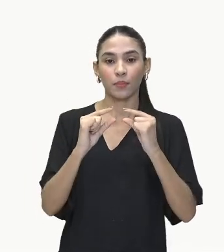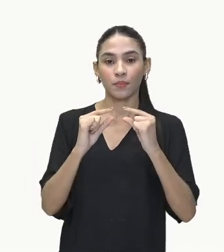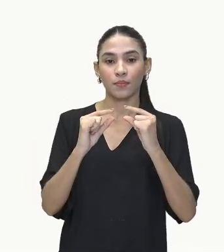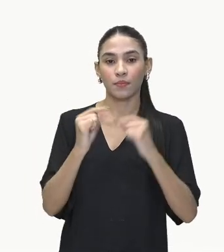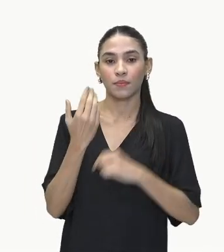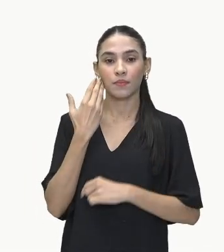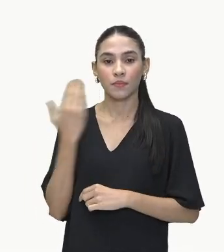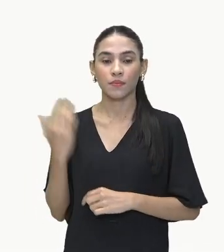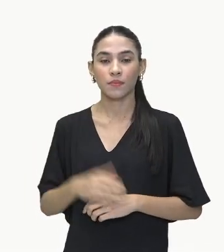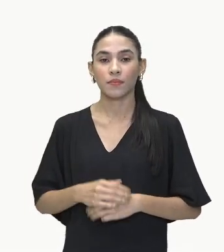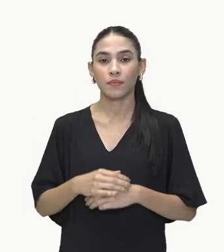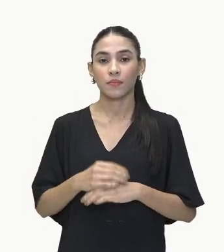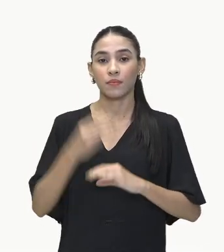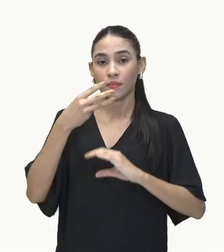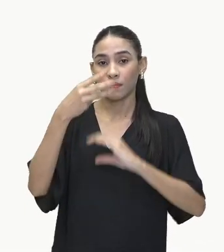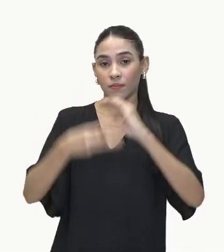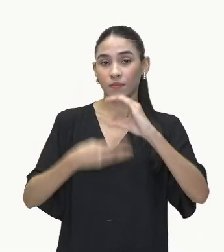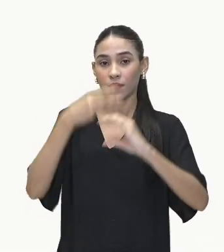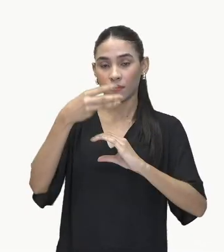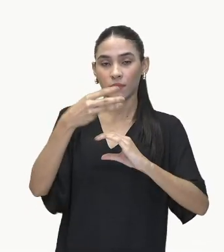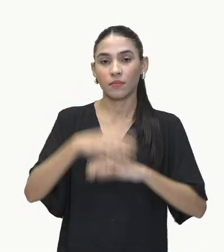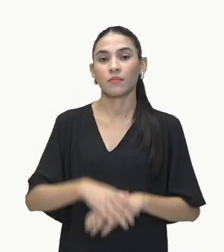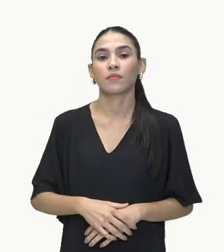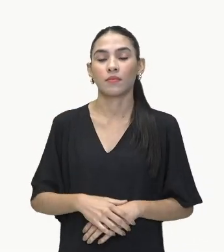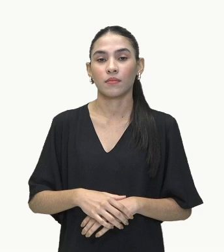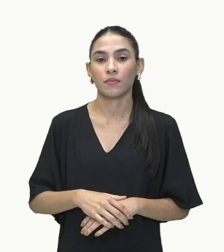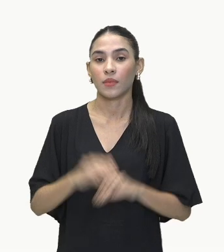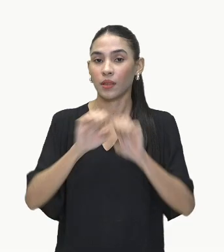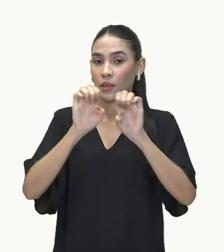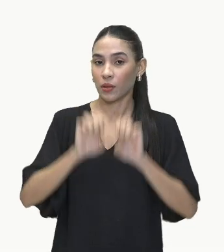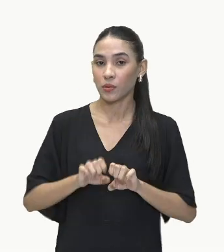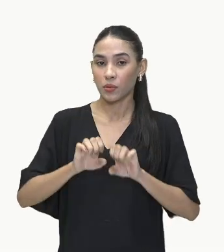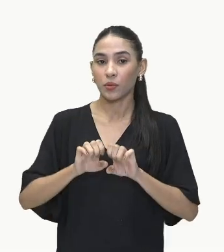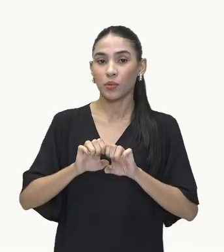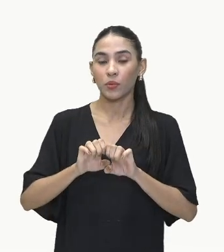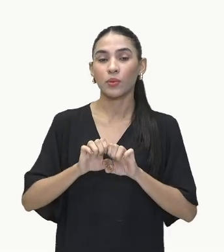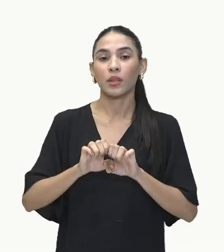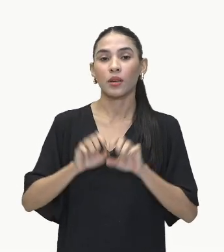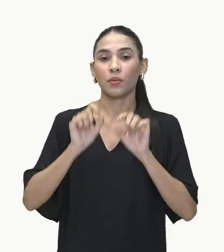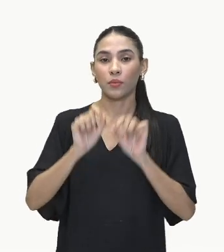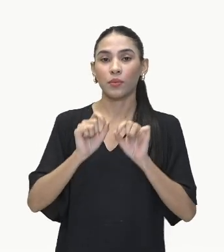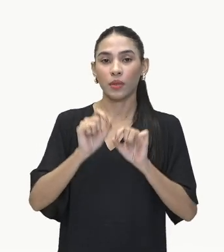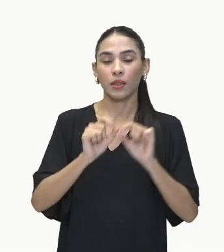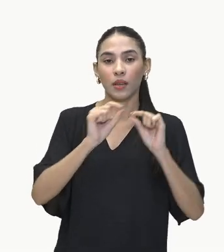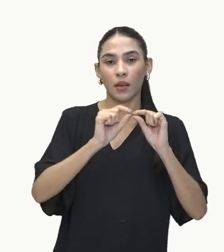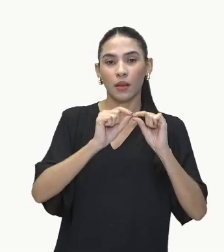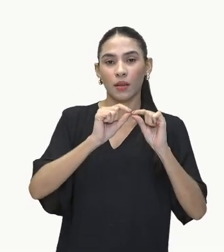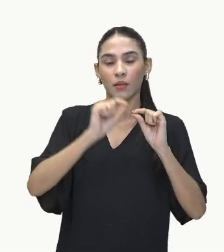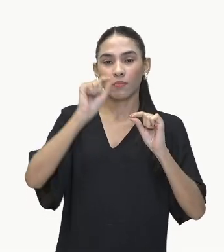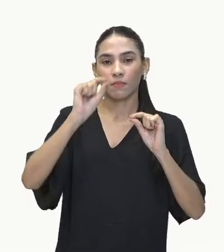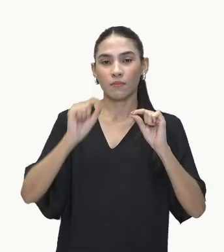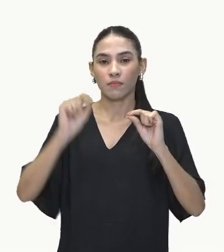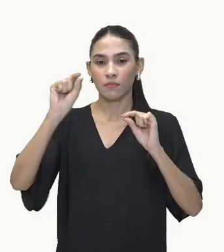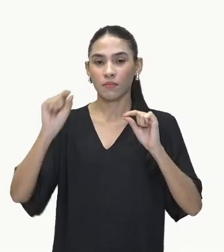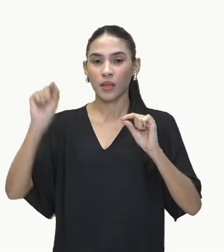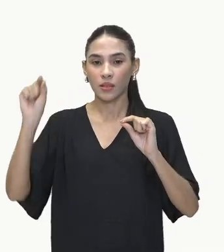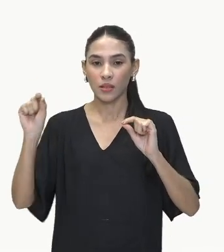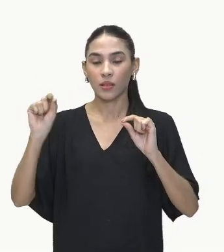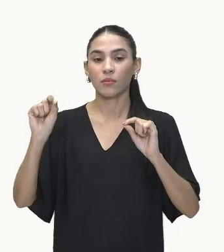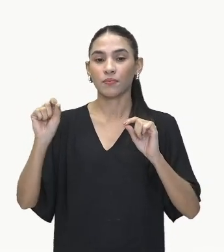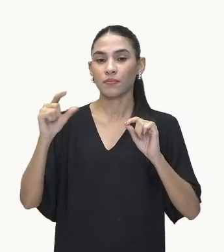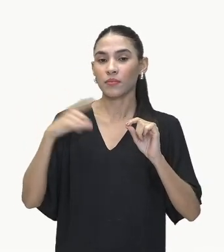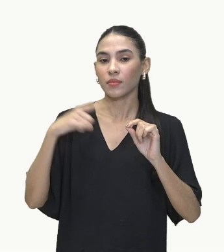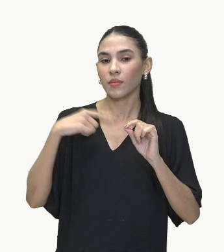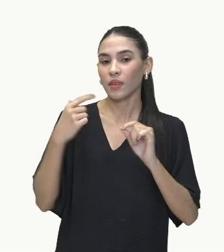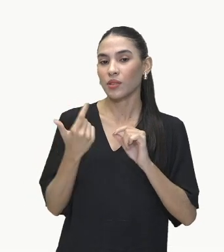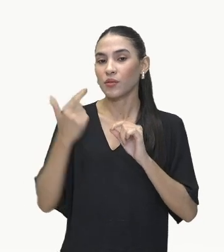esse aqui com 3 carbonos, que na fórmula em bastão aparece aqui em formas de figuras geométricas. Isso